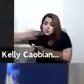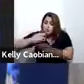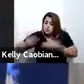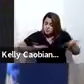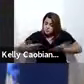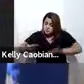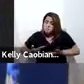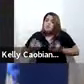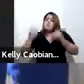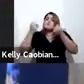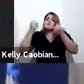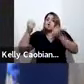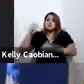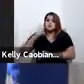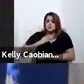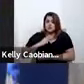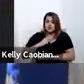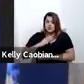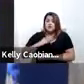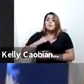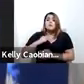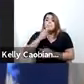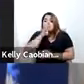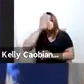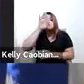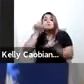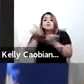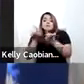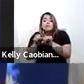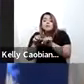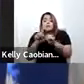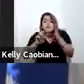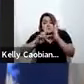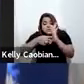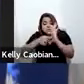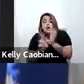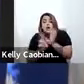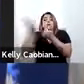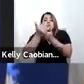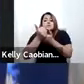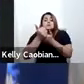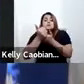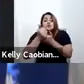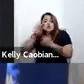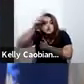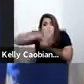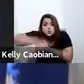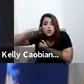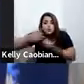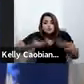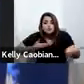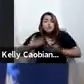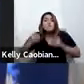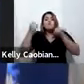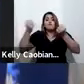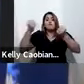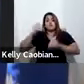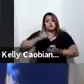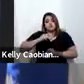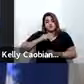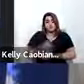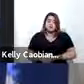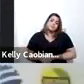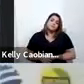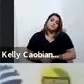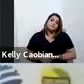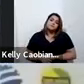como representante dos trabalhadores, tanto pelos próprios trabalhadores como pela própria empresa.